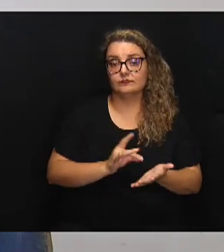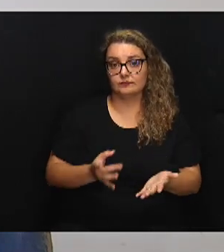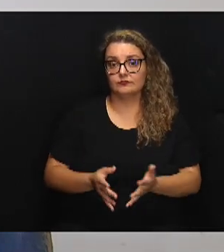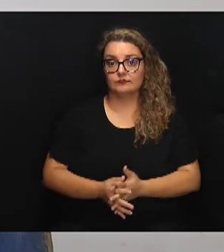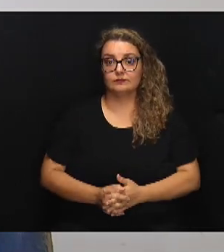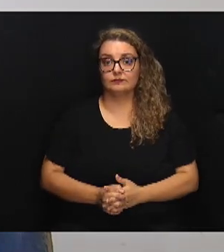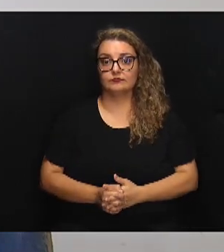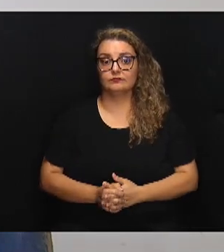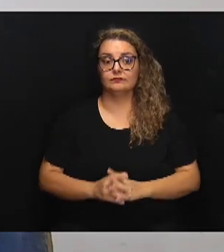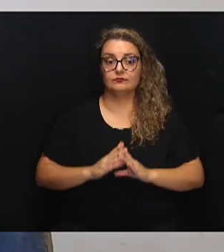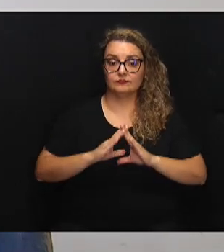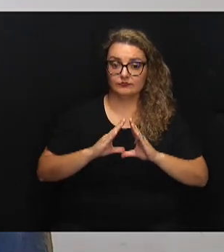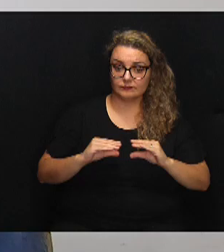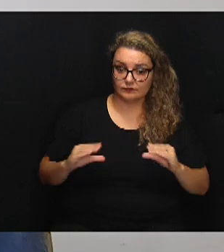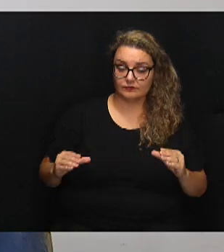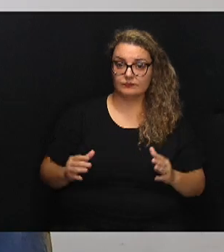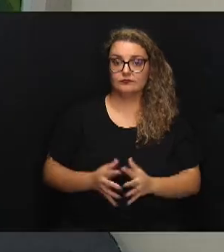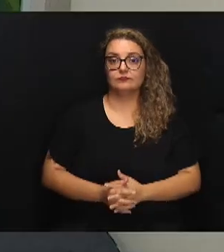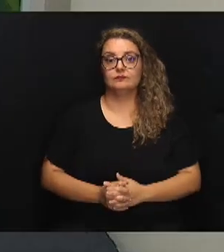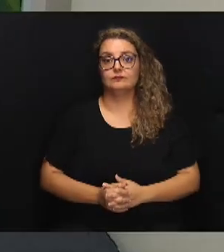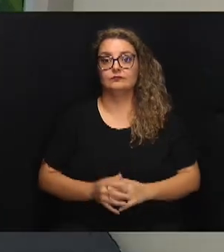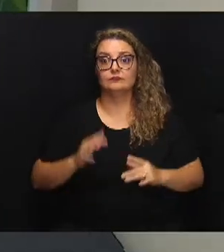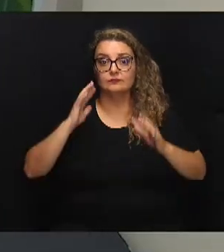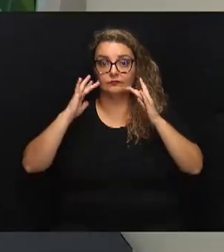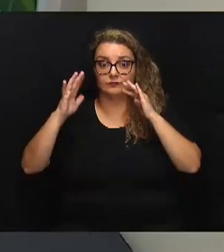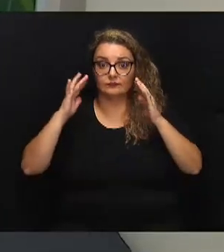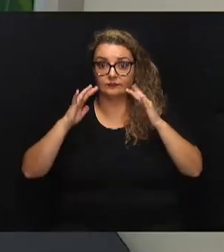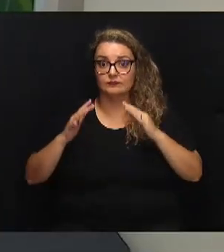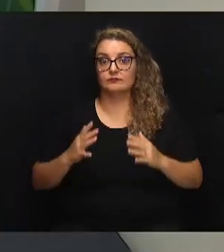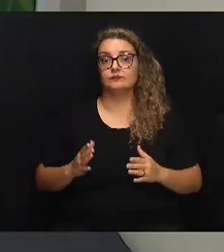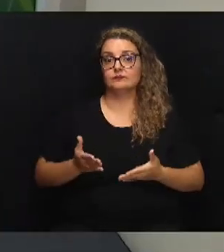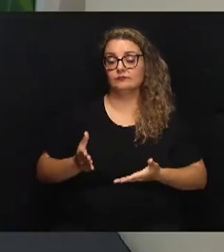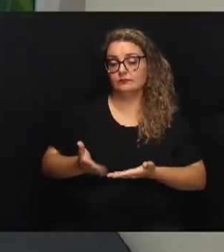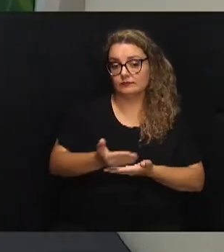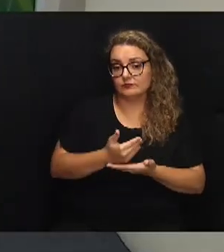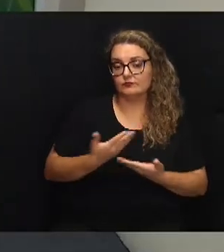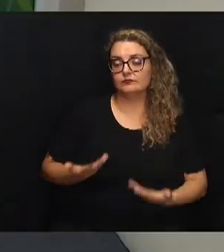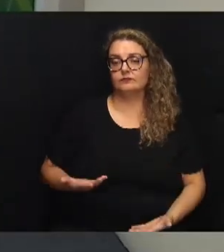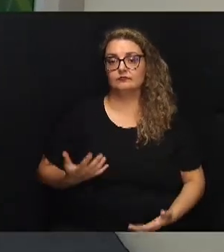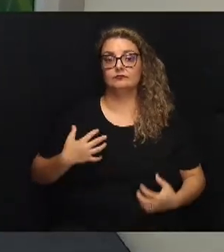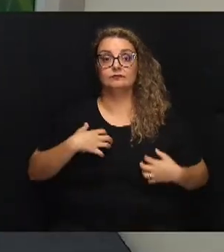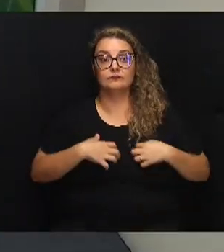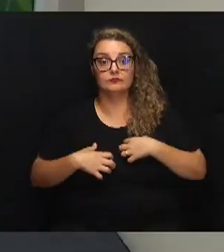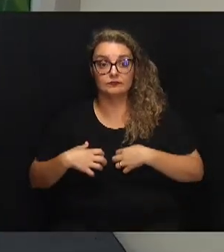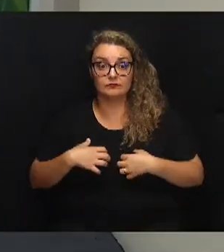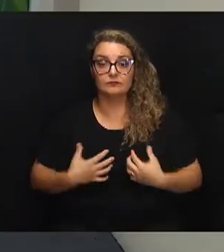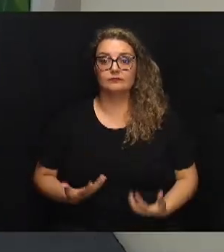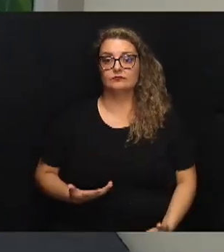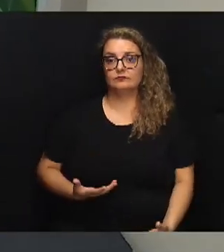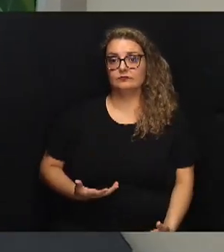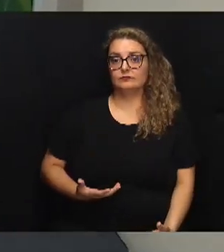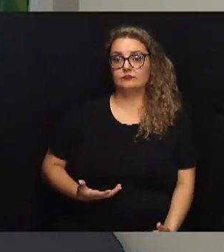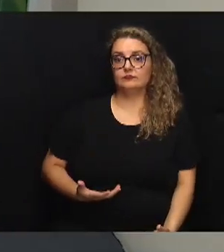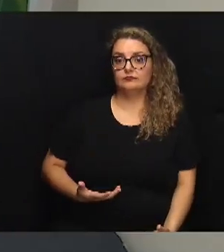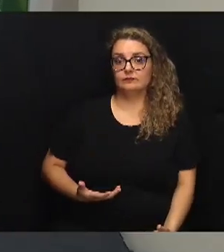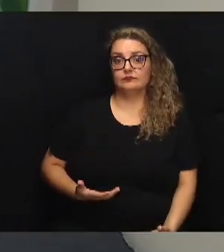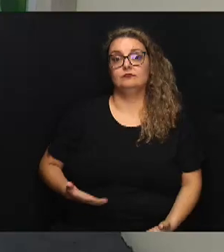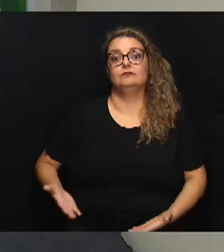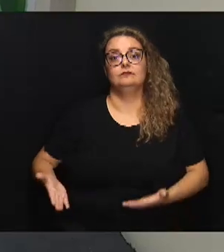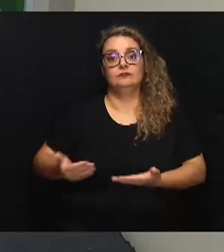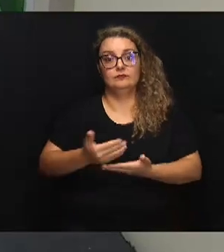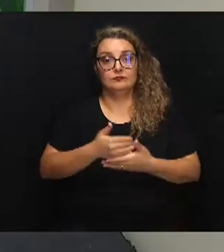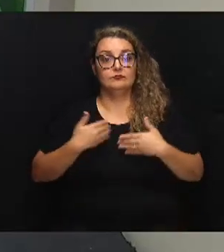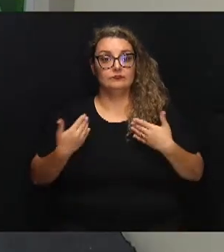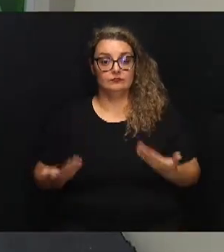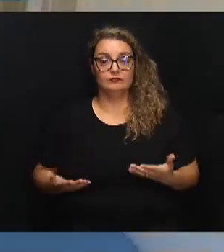de acolher esses sonhos, acolher essas angústias, né, acolher,